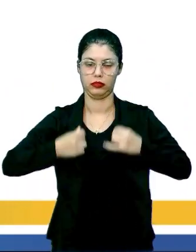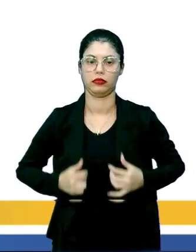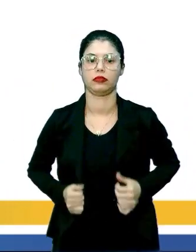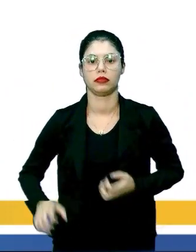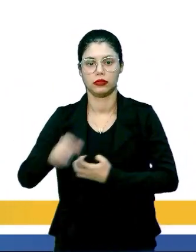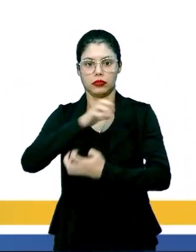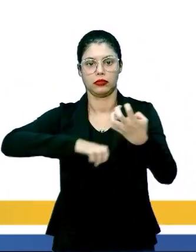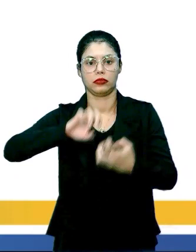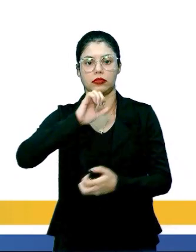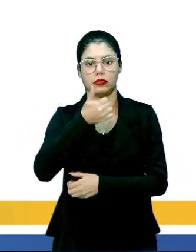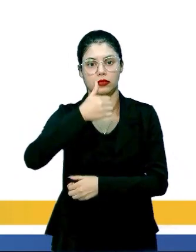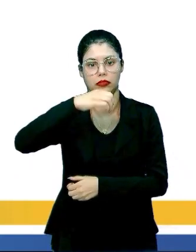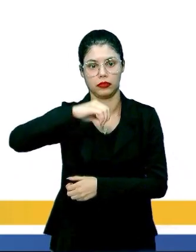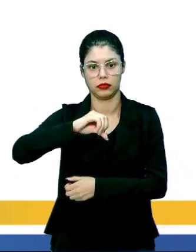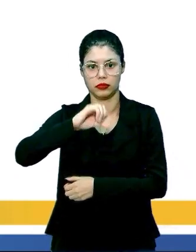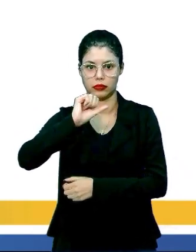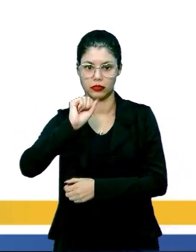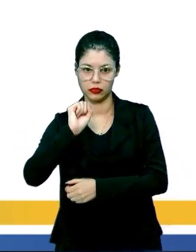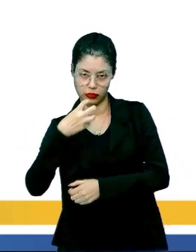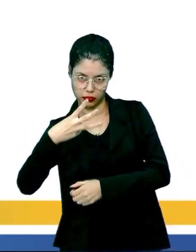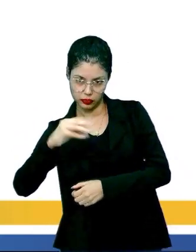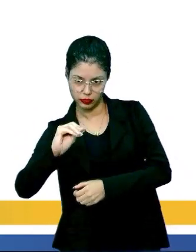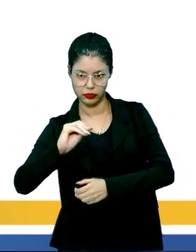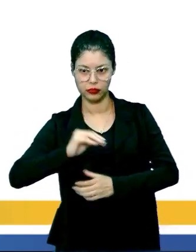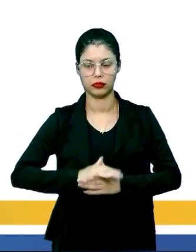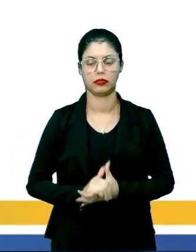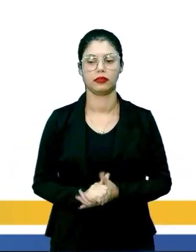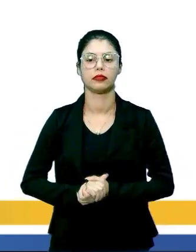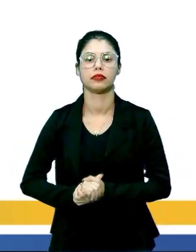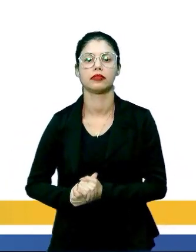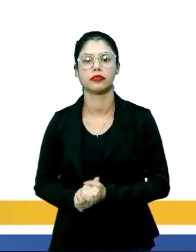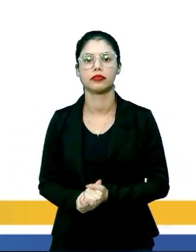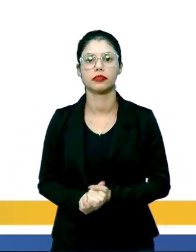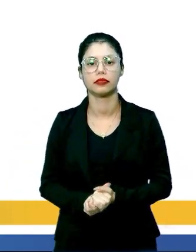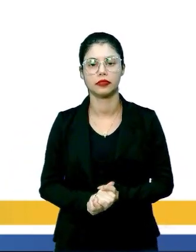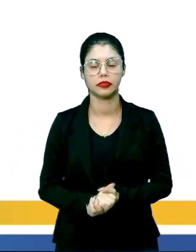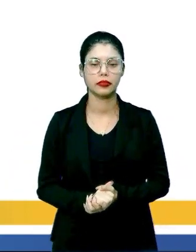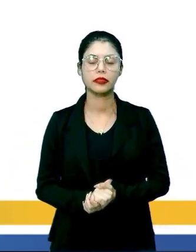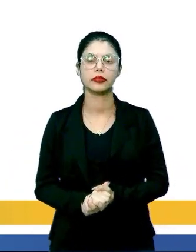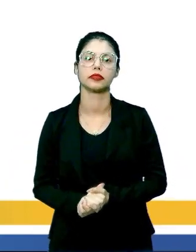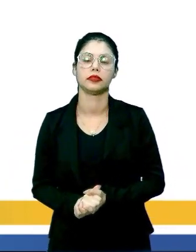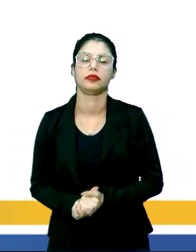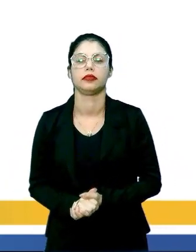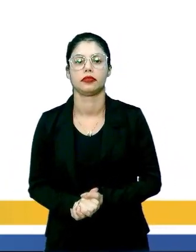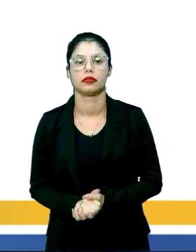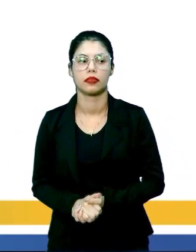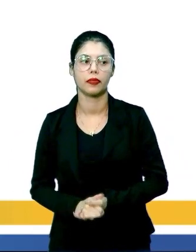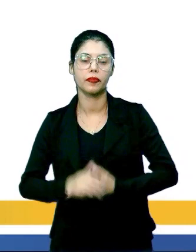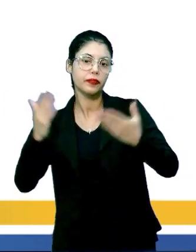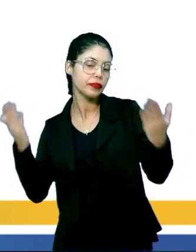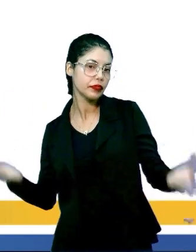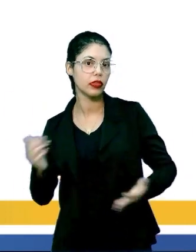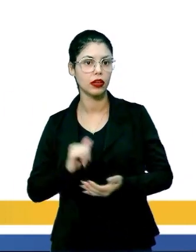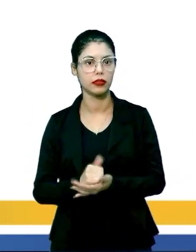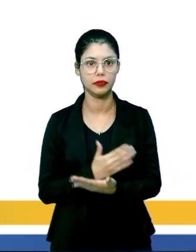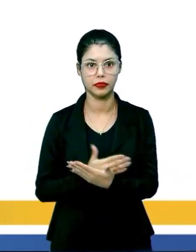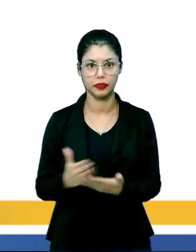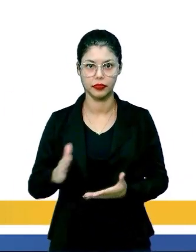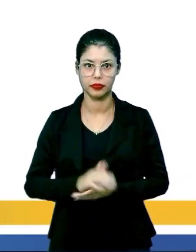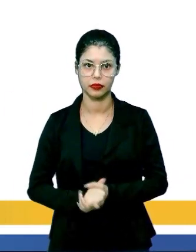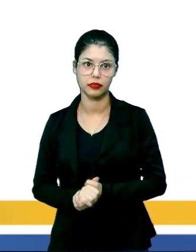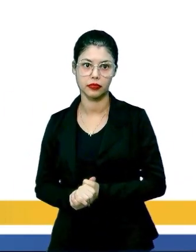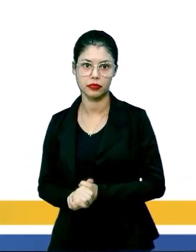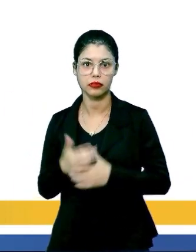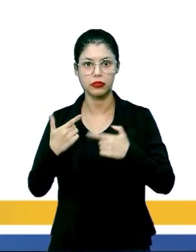movimento modernista e o início da Revolução de 1930. Né? Então vamos começar